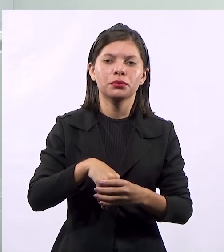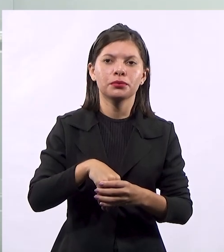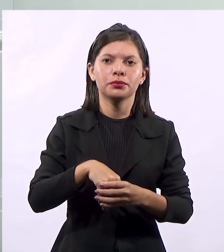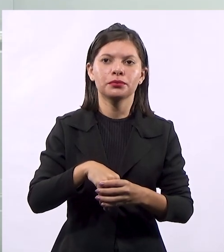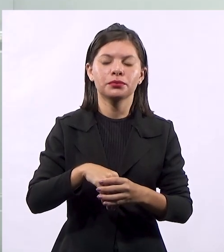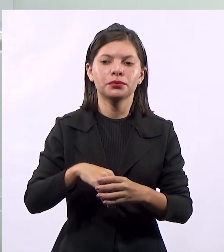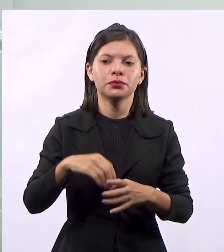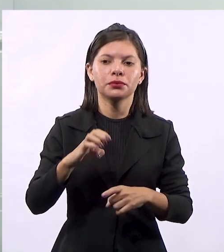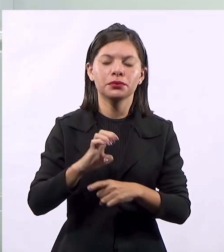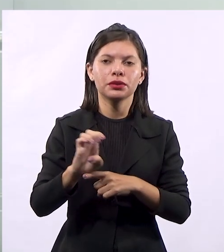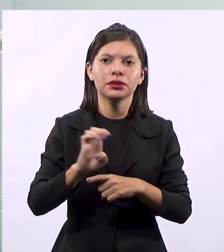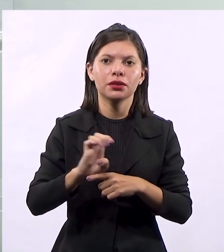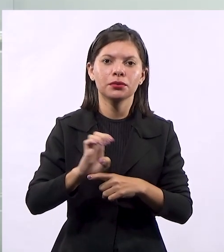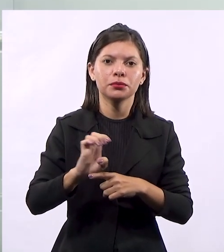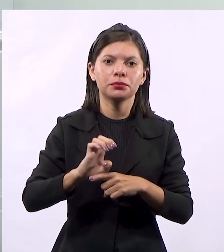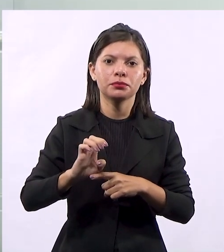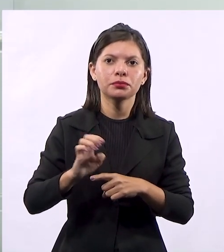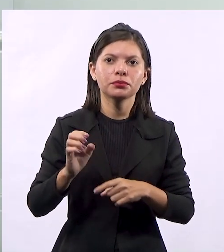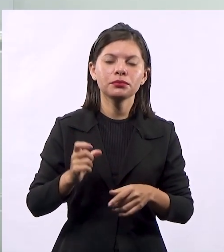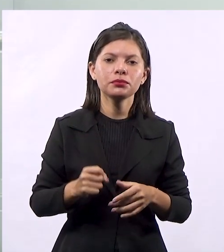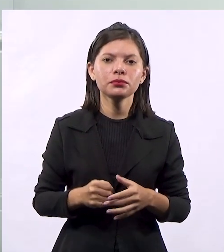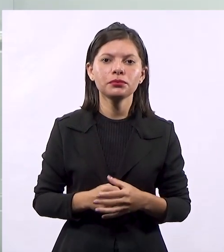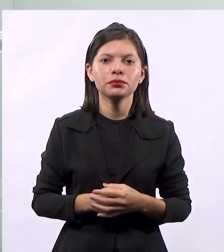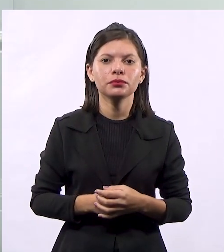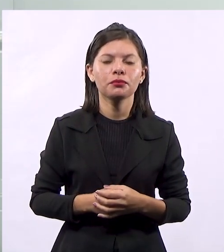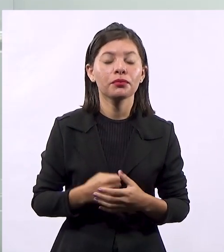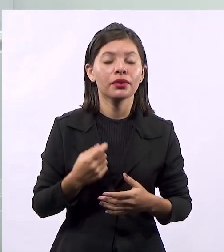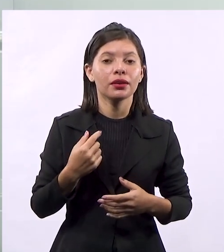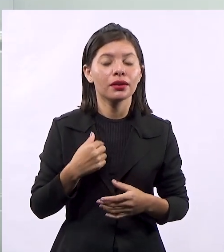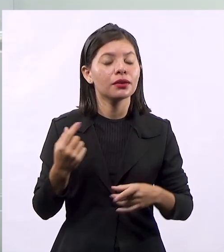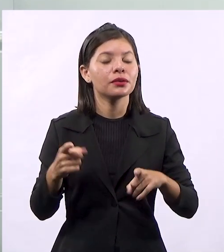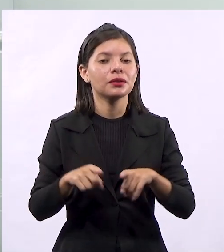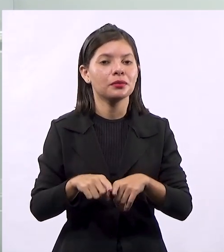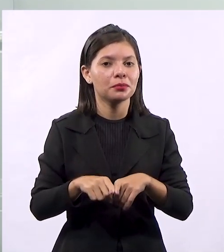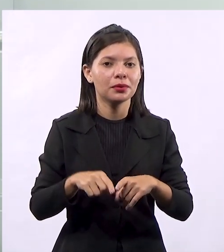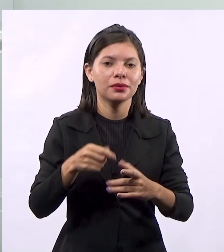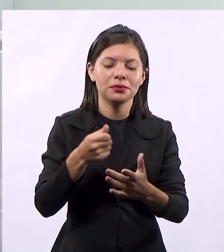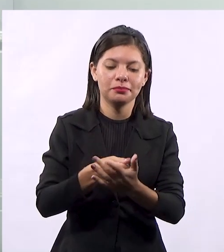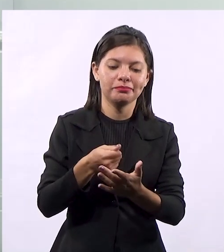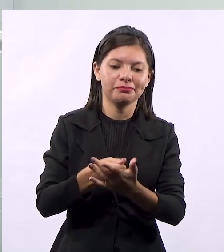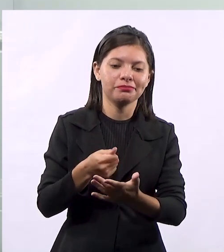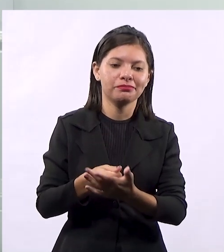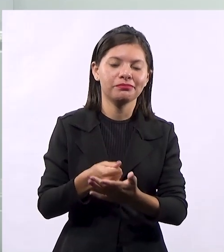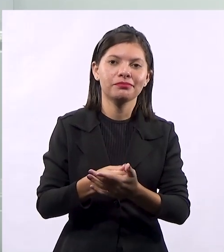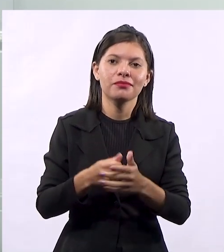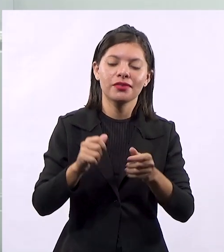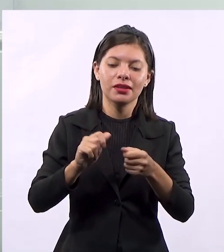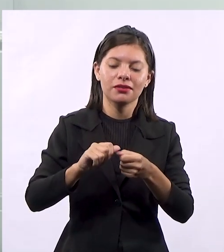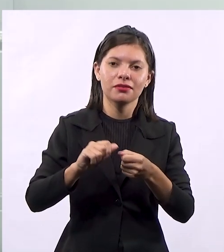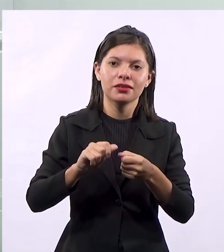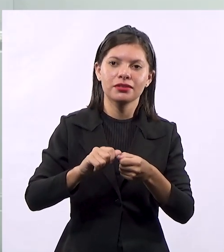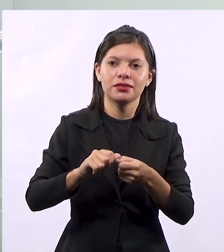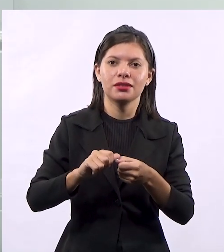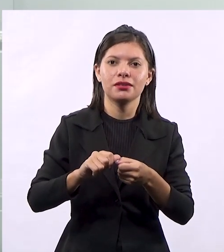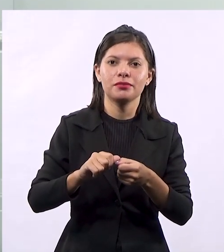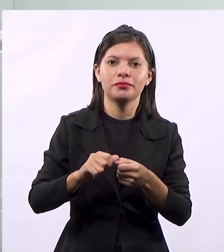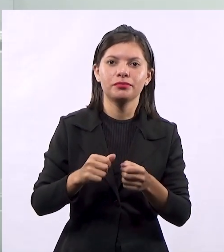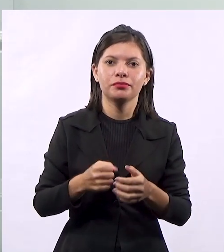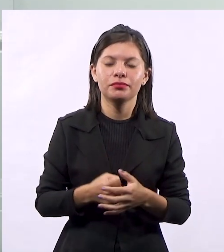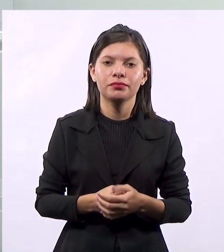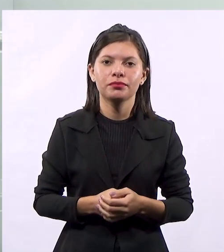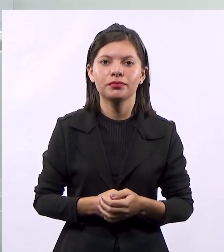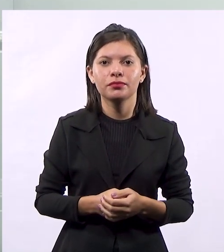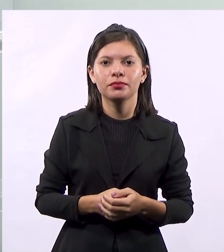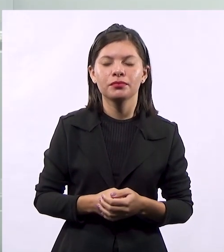convivência social enquanto eu participo ativamente, enquanto sujeito de direitos